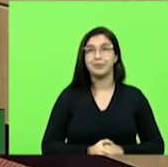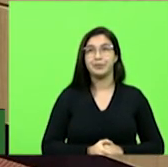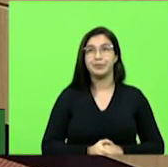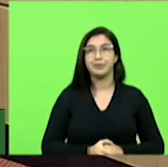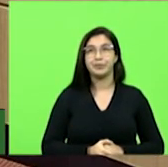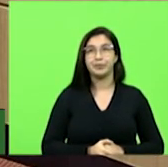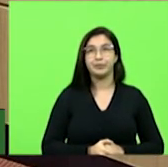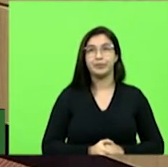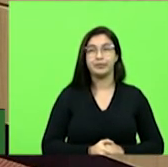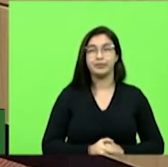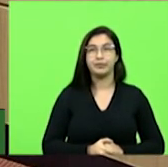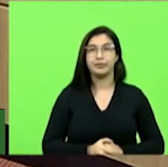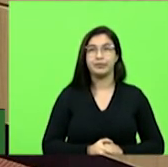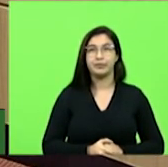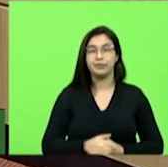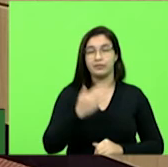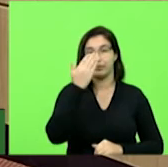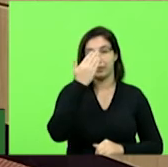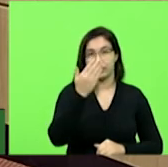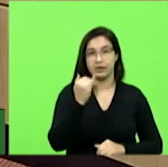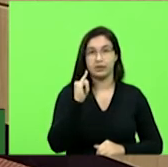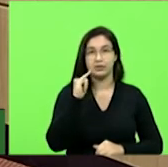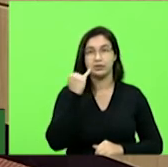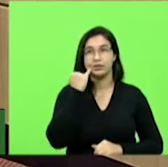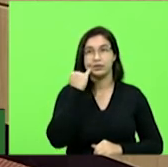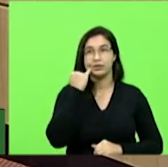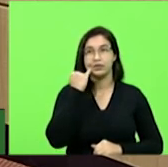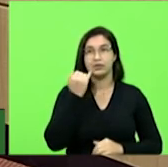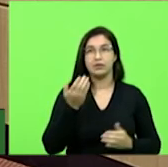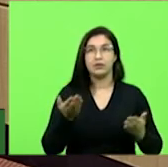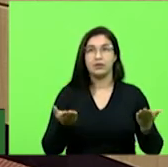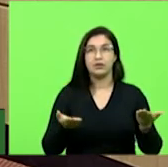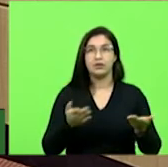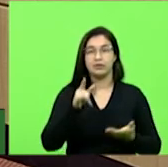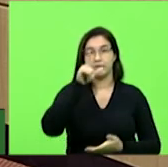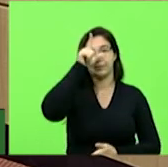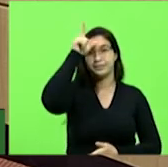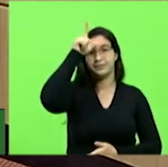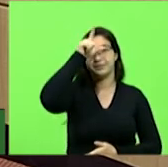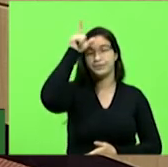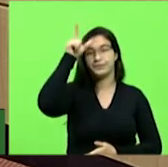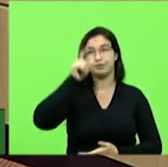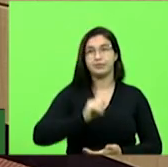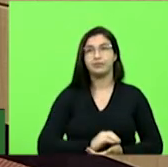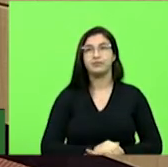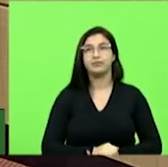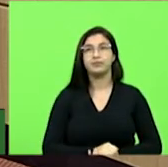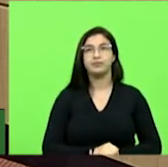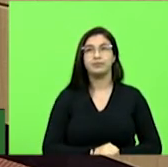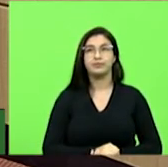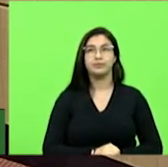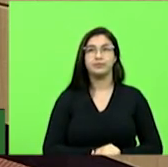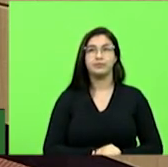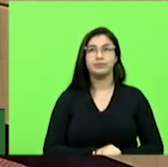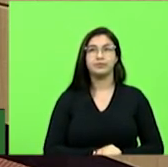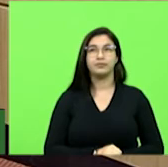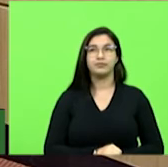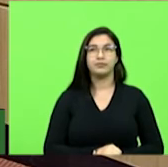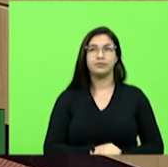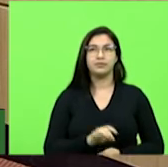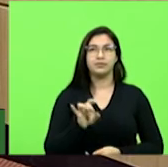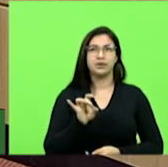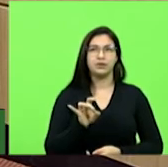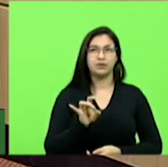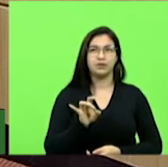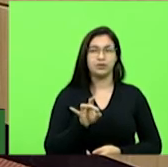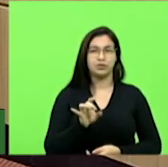ordem. Obrigado, deputado. Sargento. Palavra, deputado Sargento Lima. Não, é só para